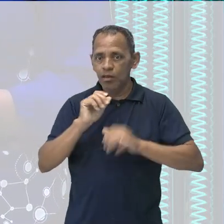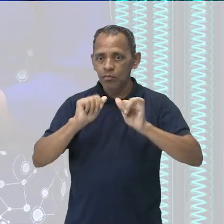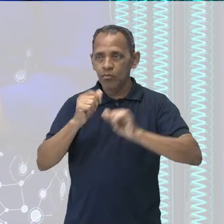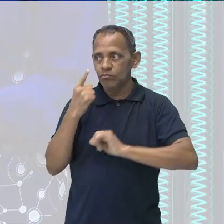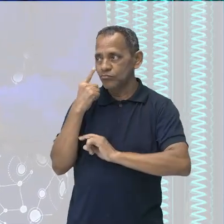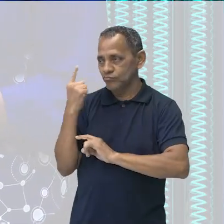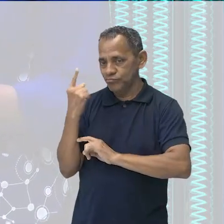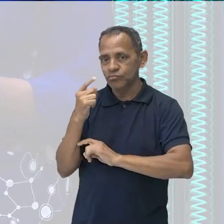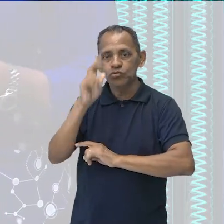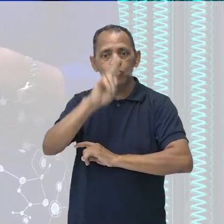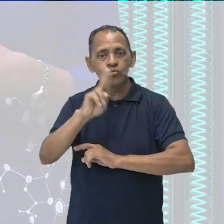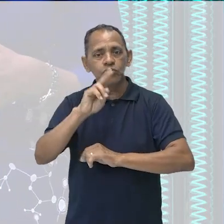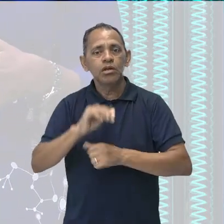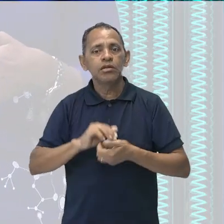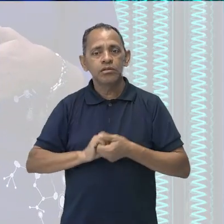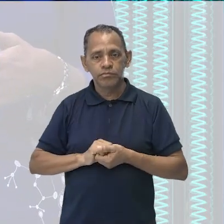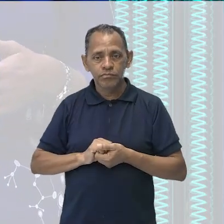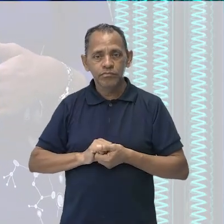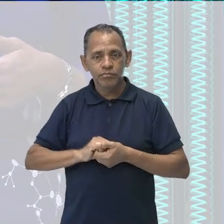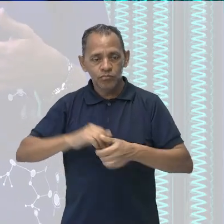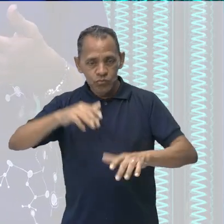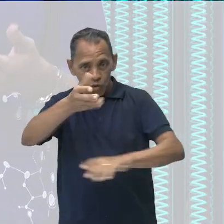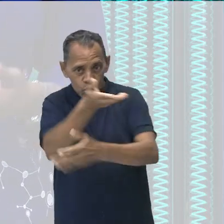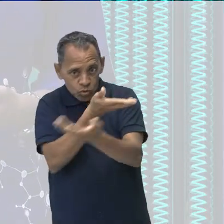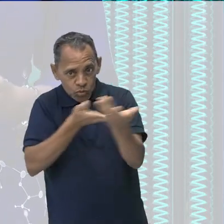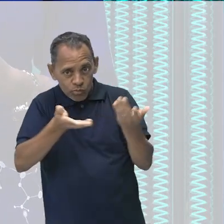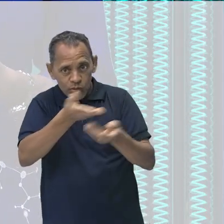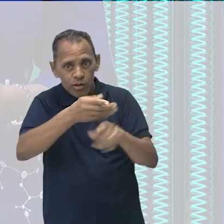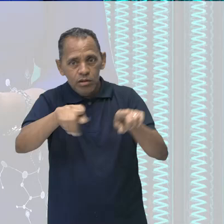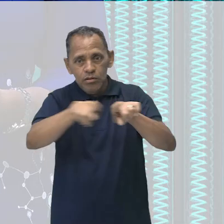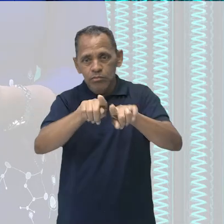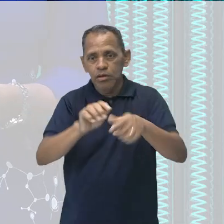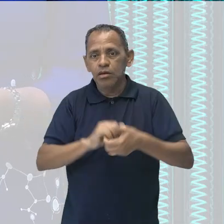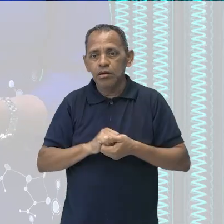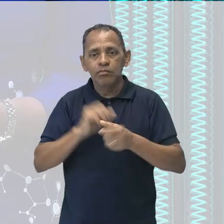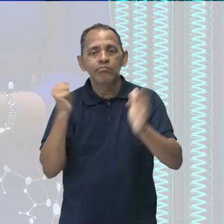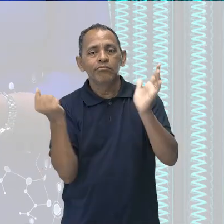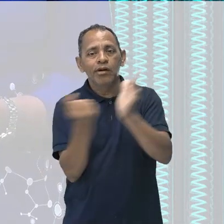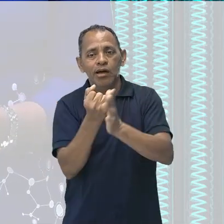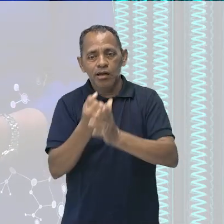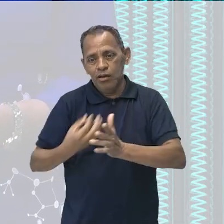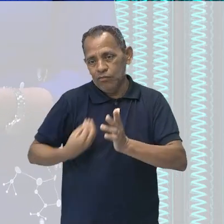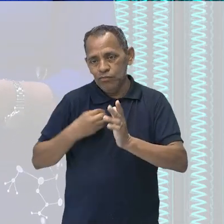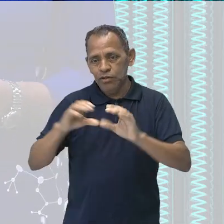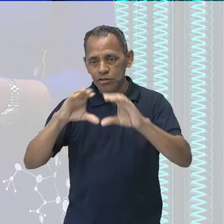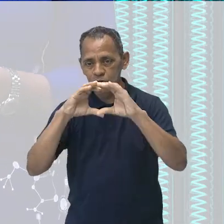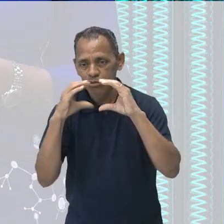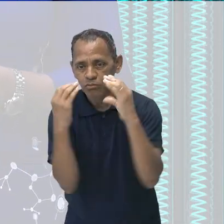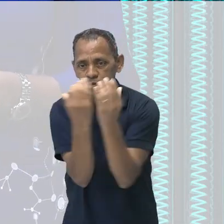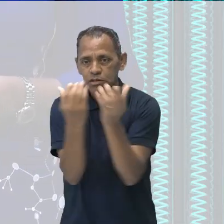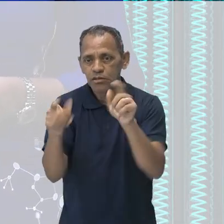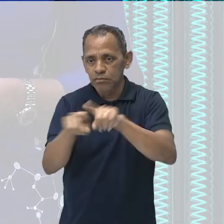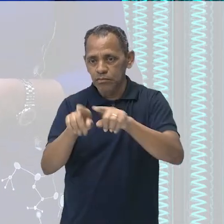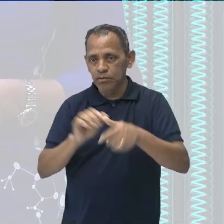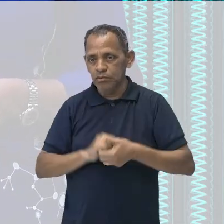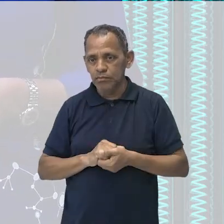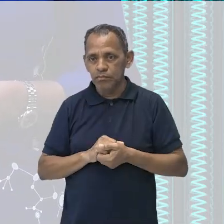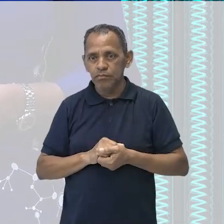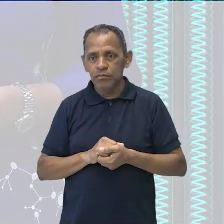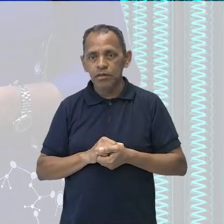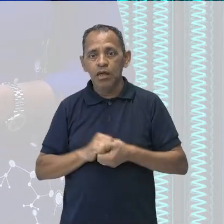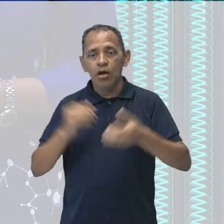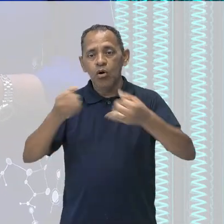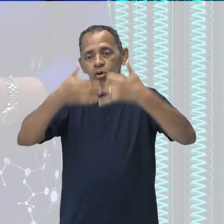como vocês podem ver, são usadas em cerimônias que marcam eventos importantes na vida